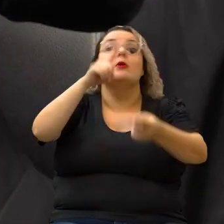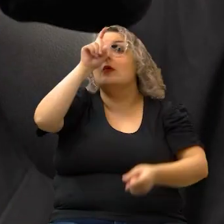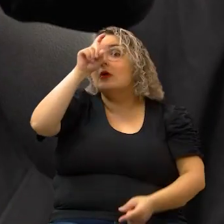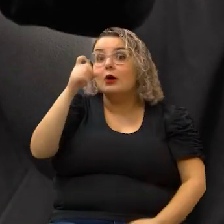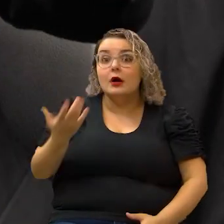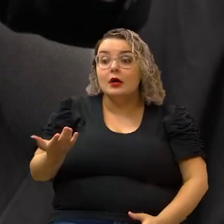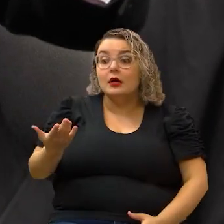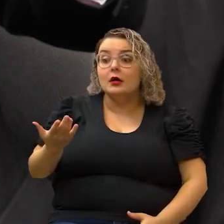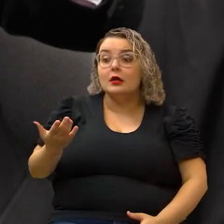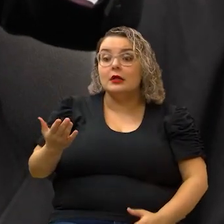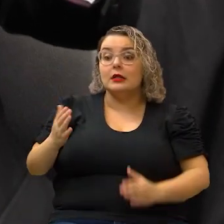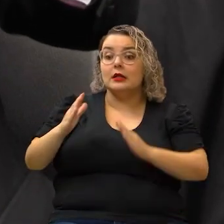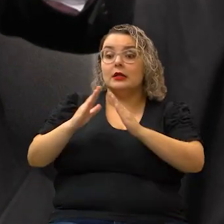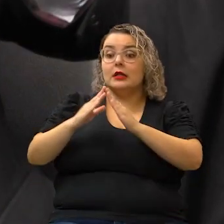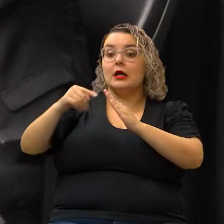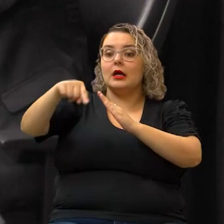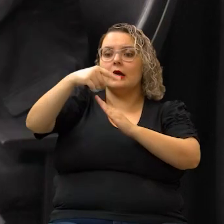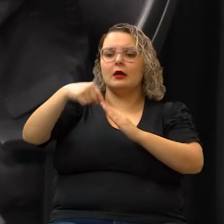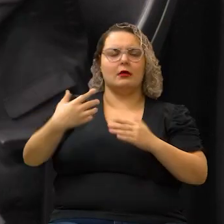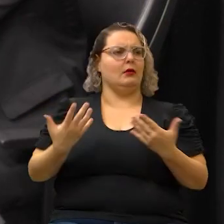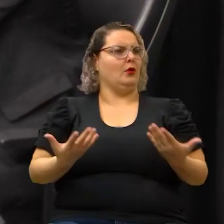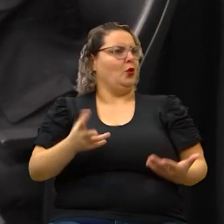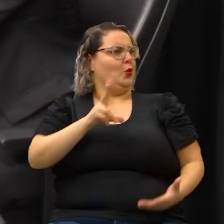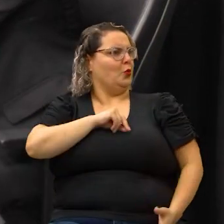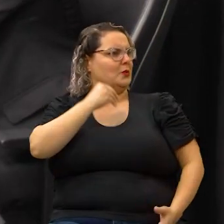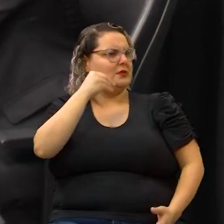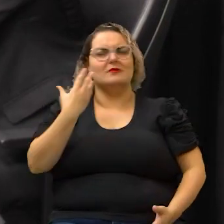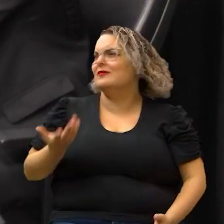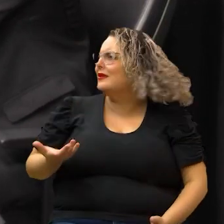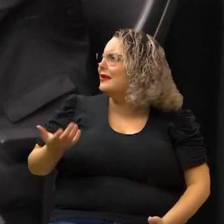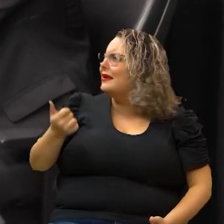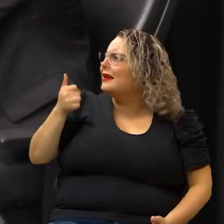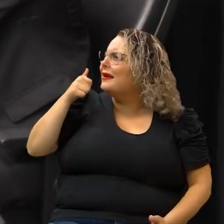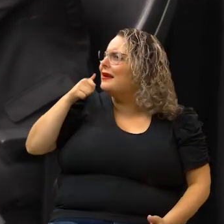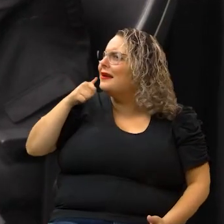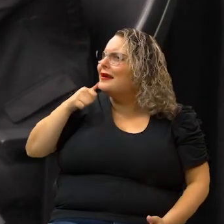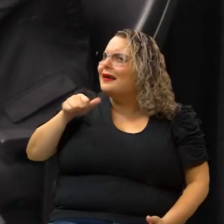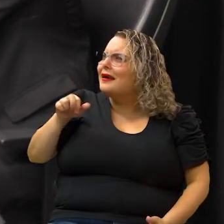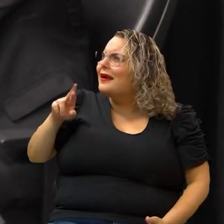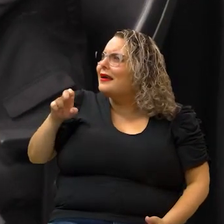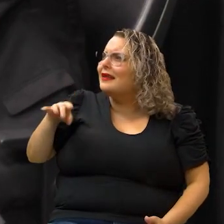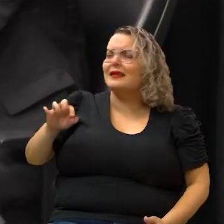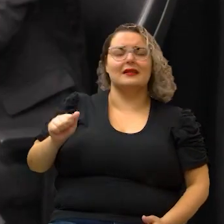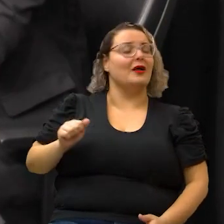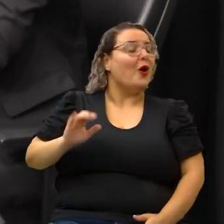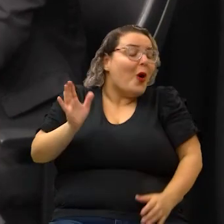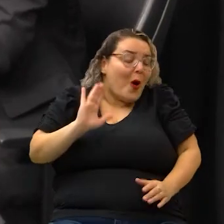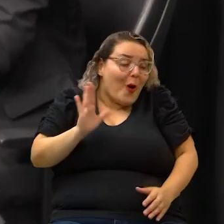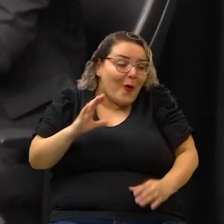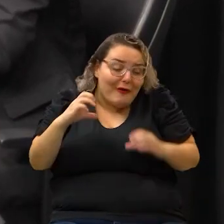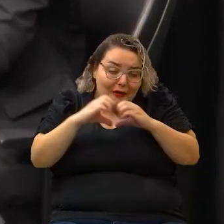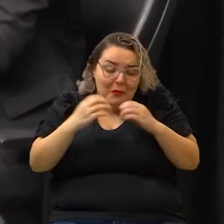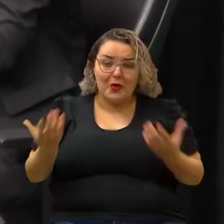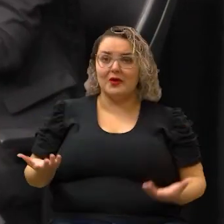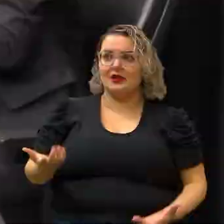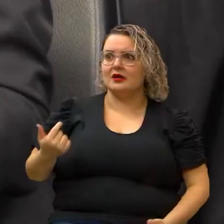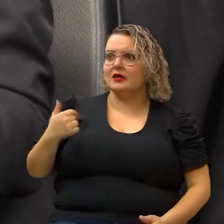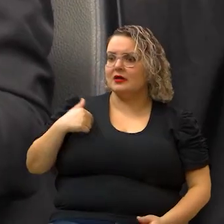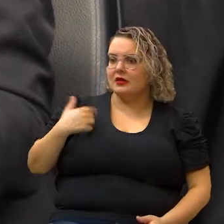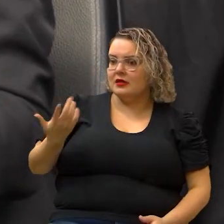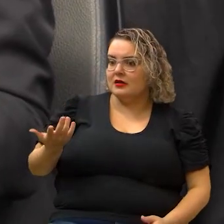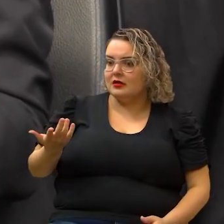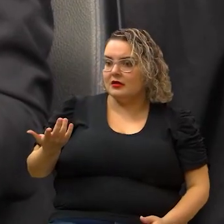em outro hospital, na casa de saúde. Eu olhei para ela e falei assim, ô Renata, oi amor. Ela falou, né, porque